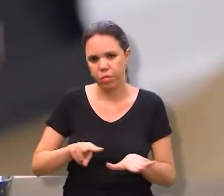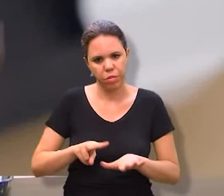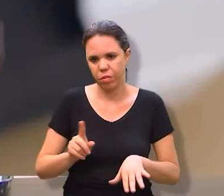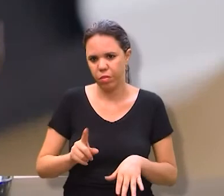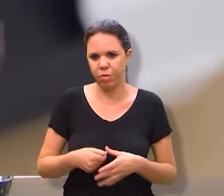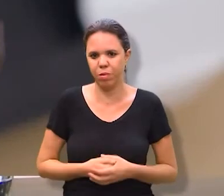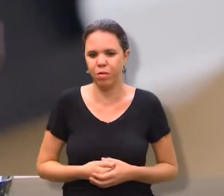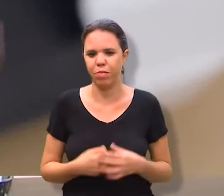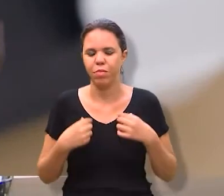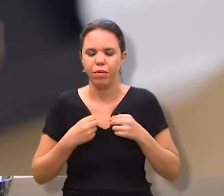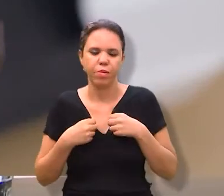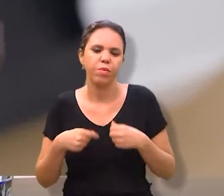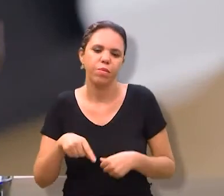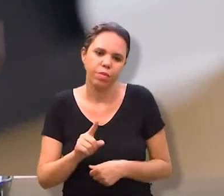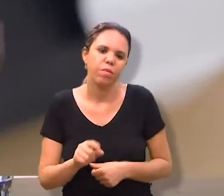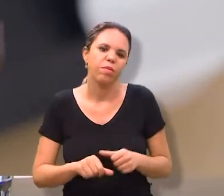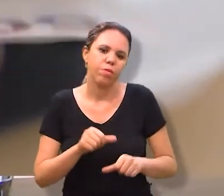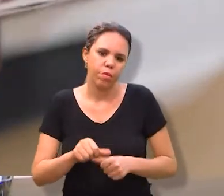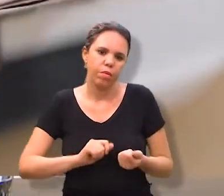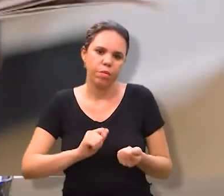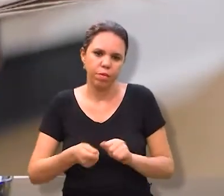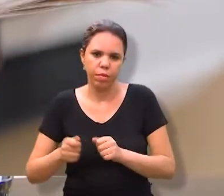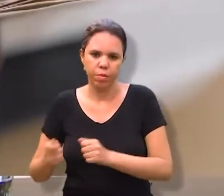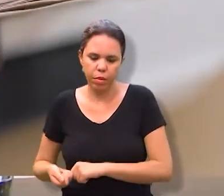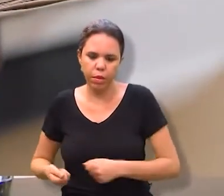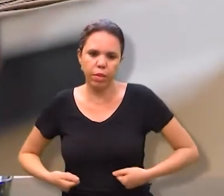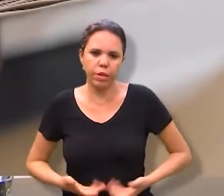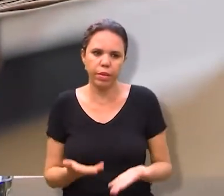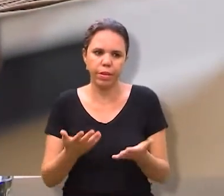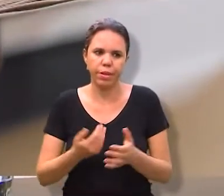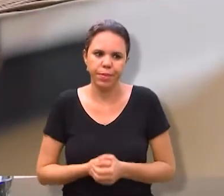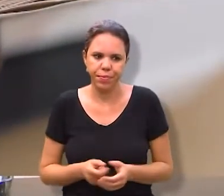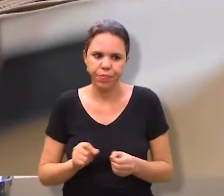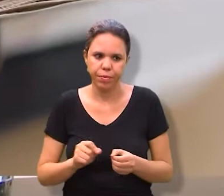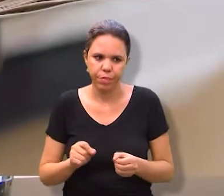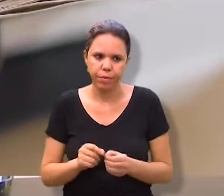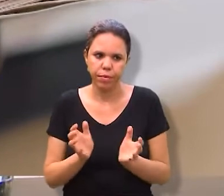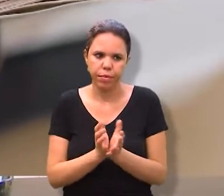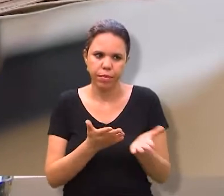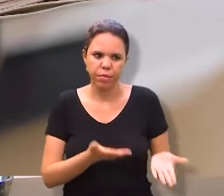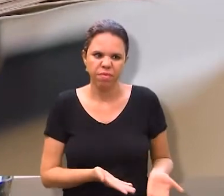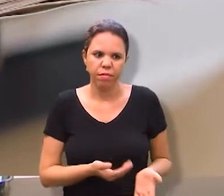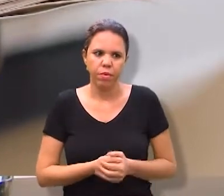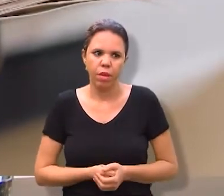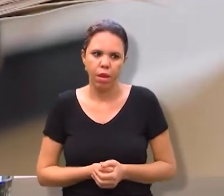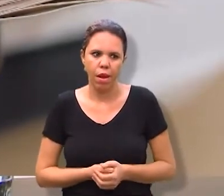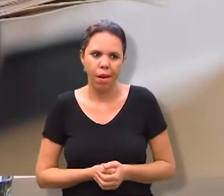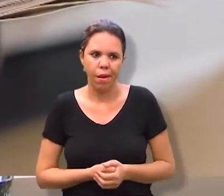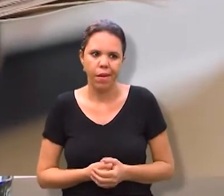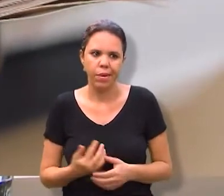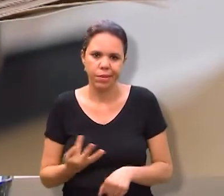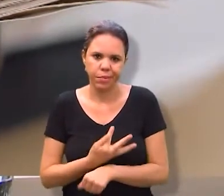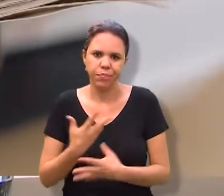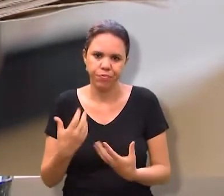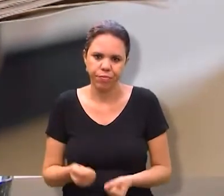mignon toda semana, né? Então você vai se alternando os seus gastos para fazer frente para